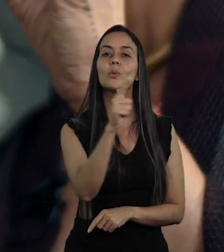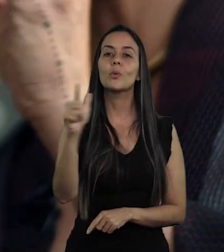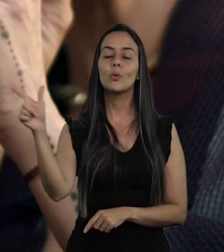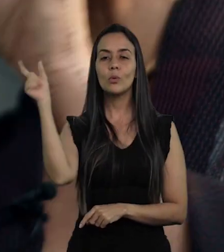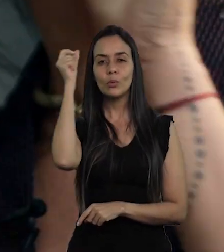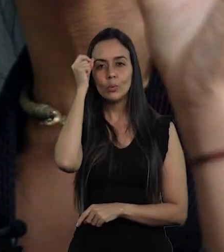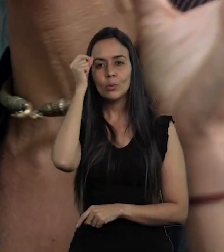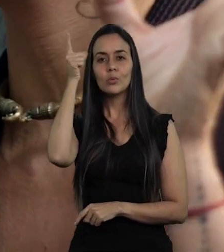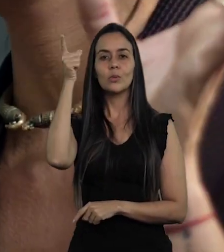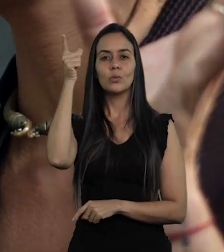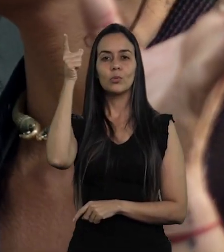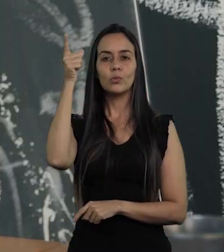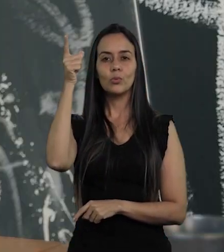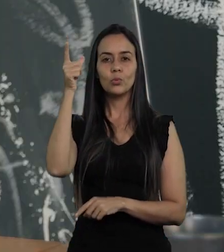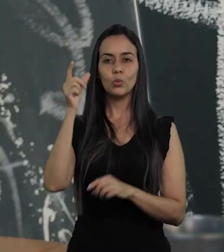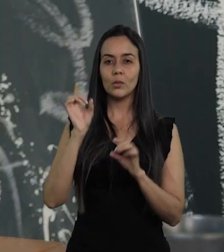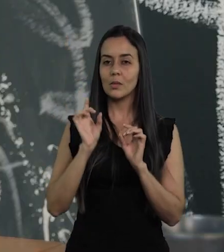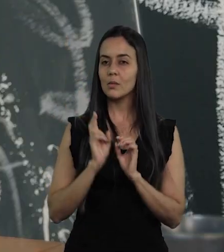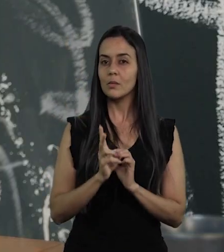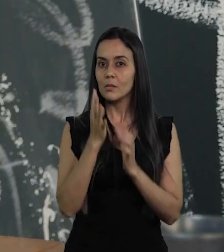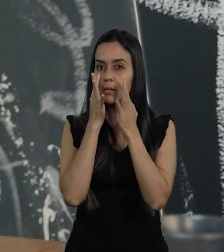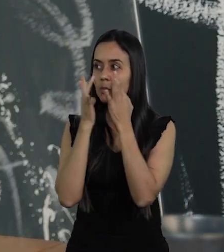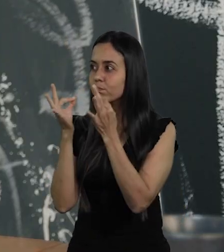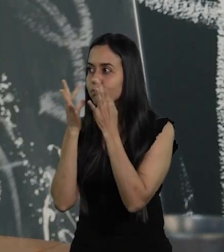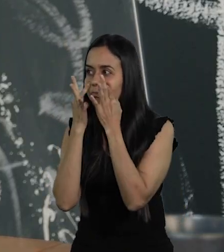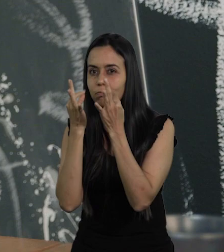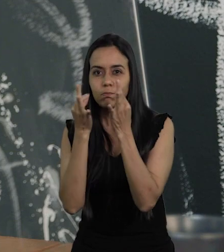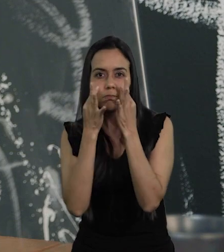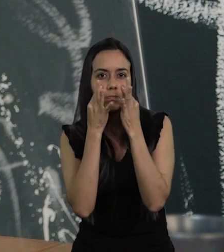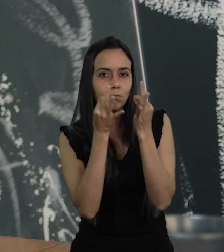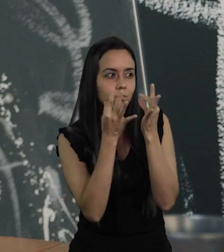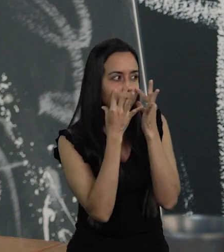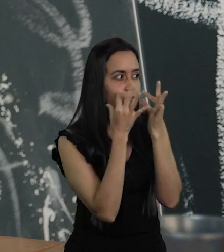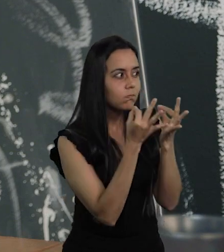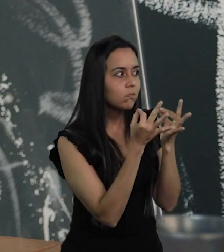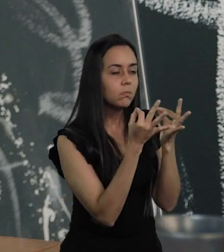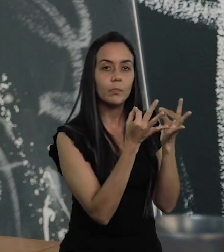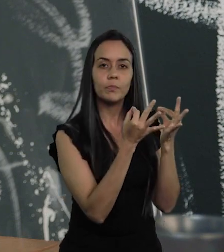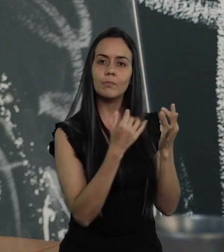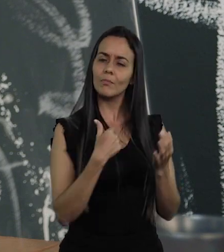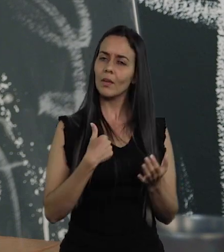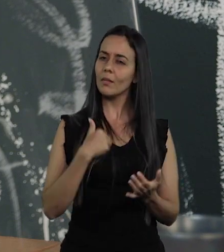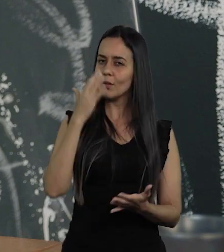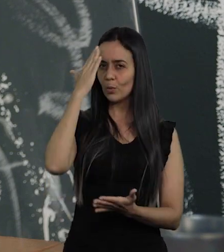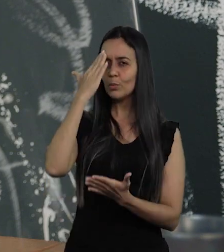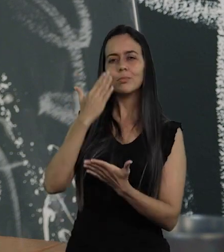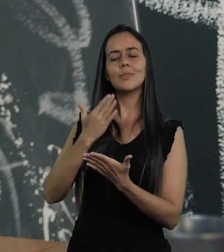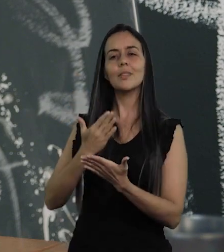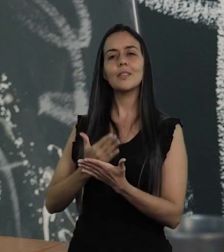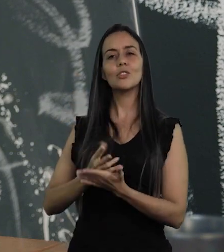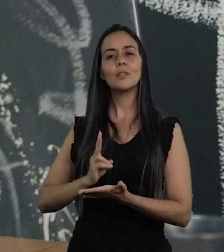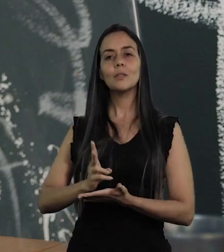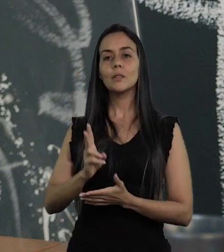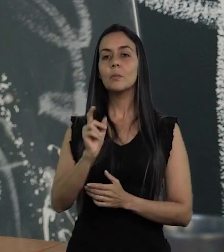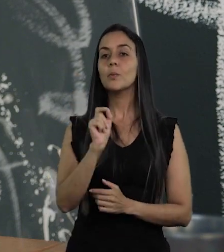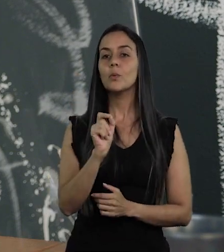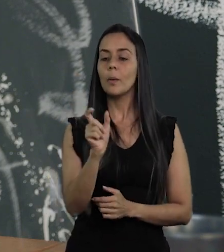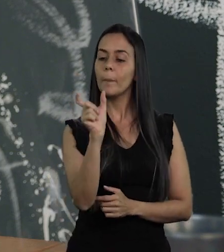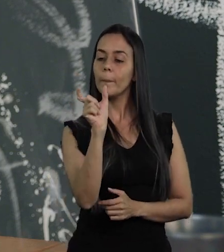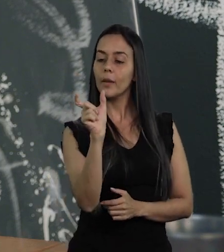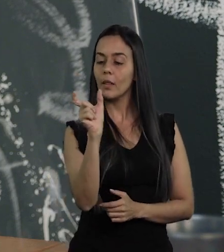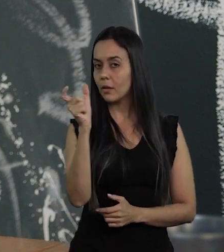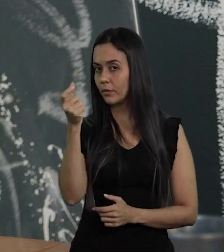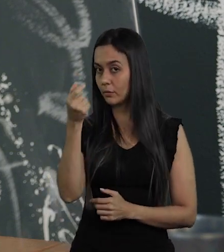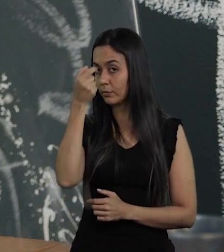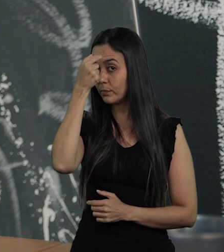coisa com muitos olhos. Eu, por exemplo, sempre acreditei, né, que a palavra consciência ela fosse,